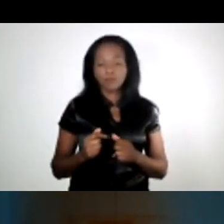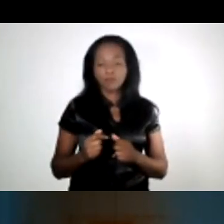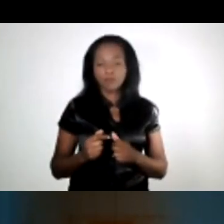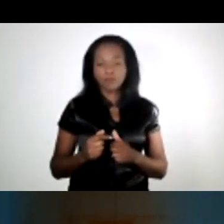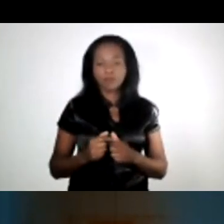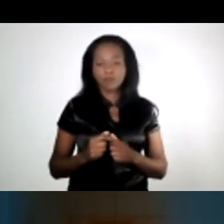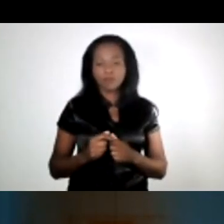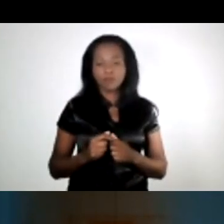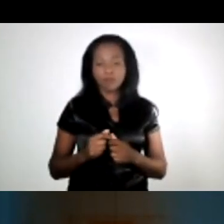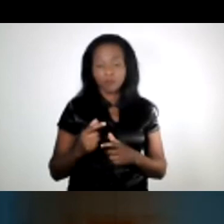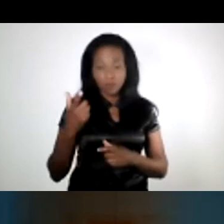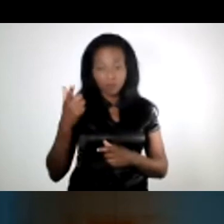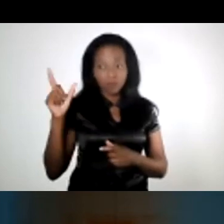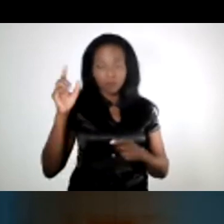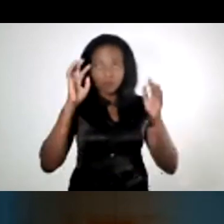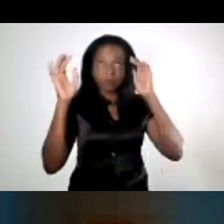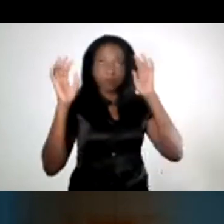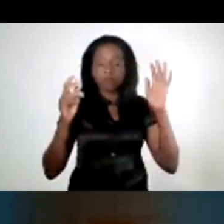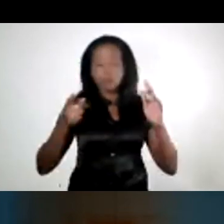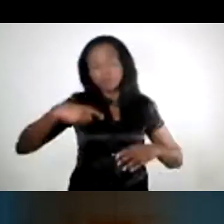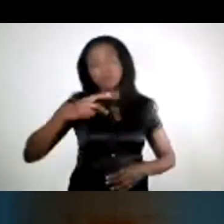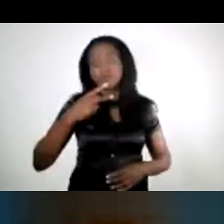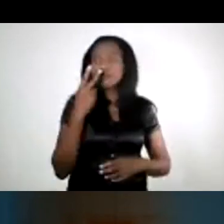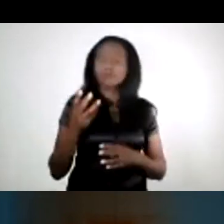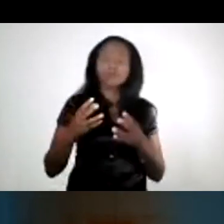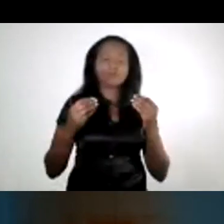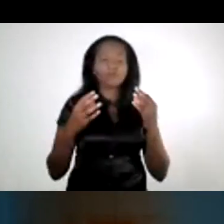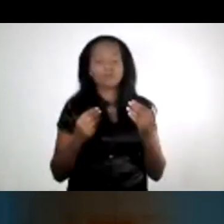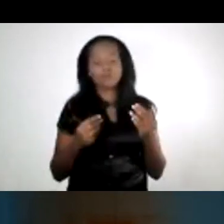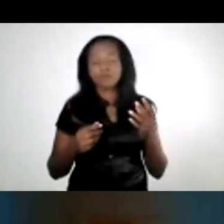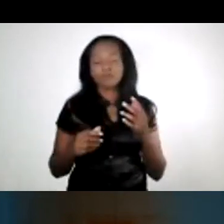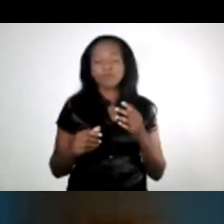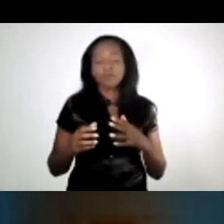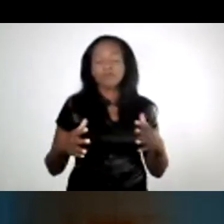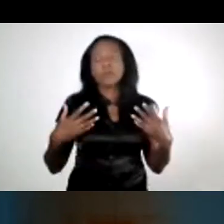uma outra reflexão, a gente falou na empolgação, mas assim,